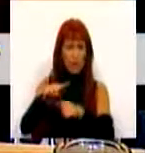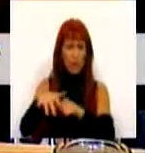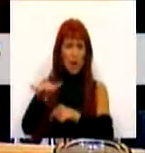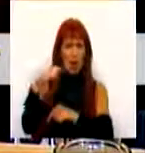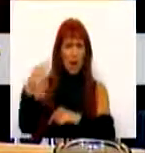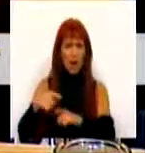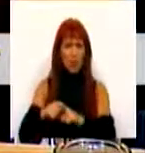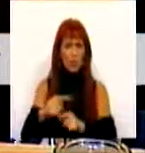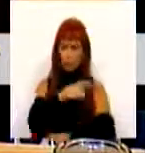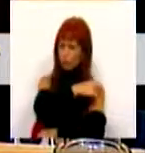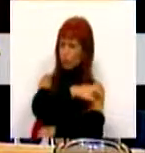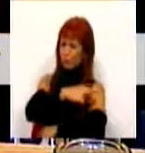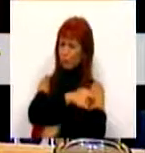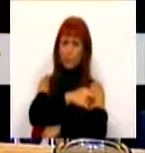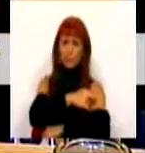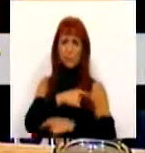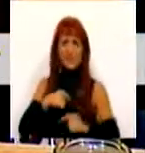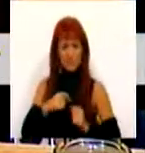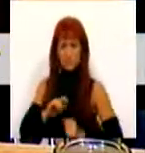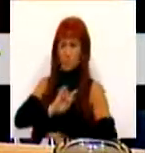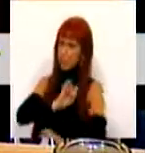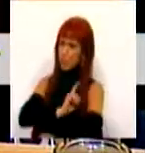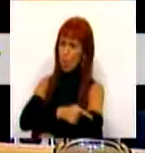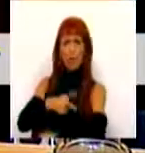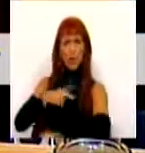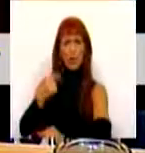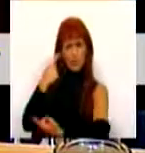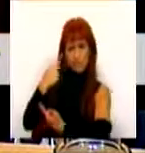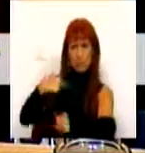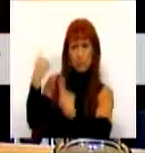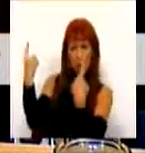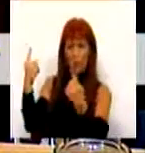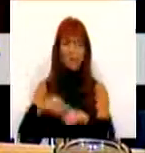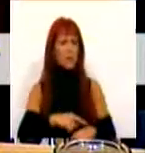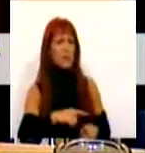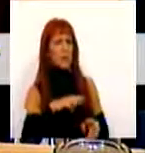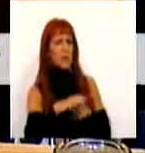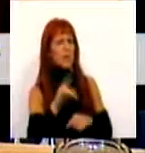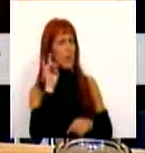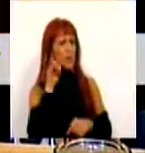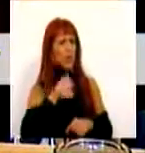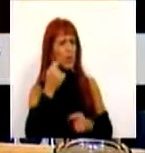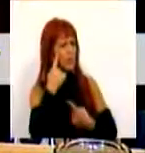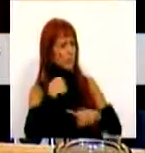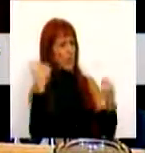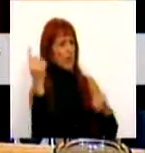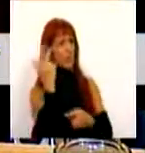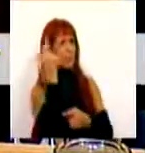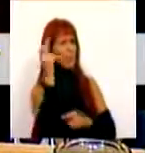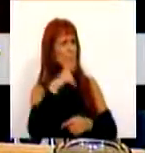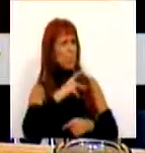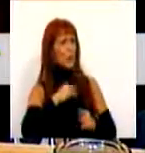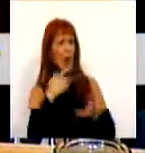ponto de vista da representação e da soberania portuguesa, tem um efeito importante para a afirmação definitiva de Portugal